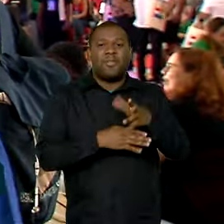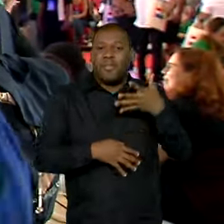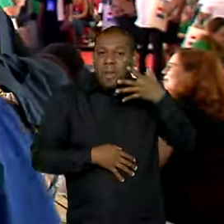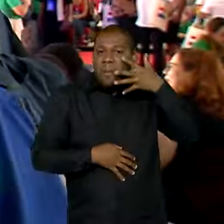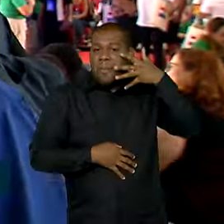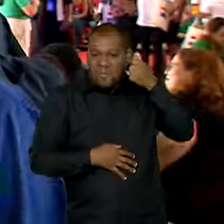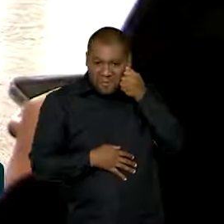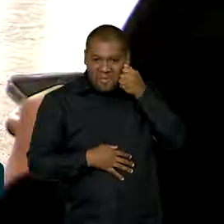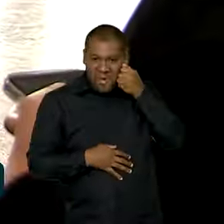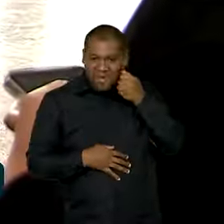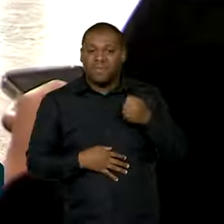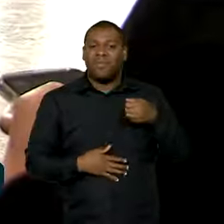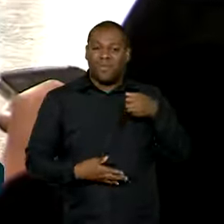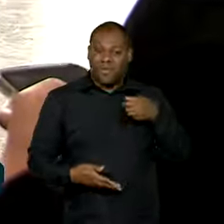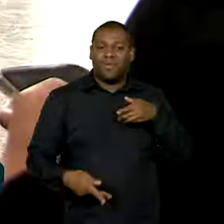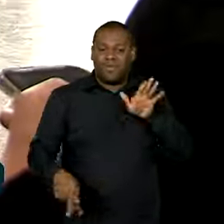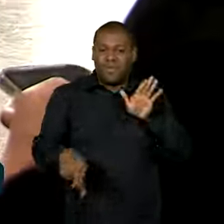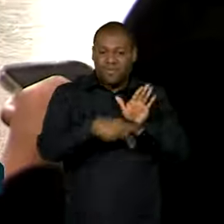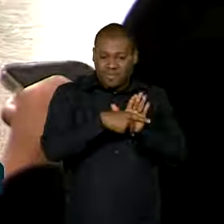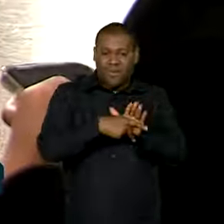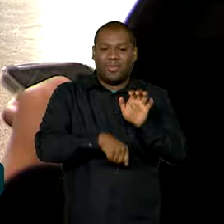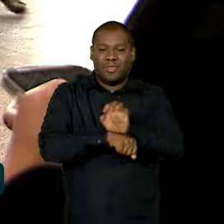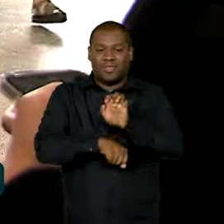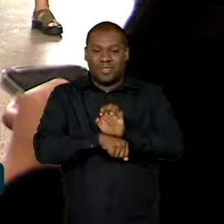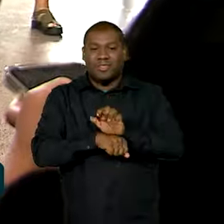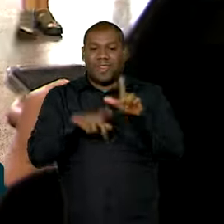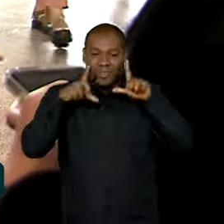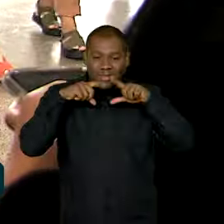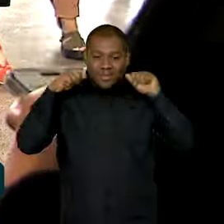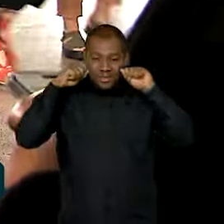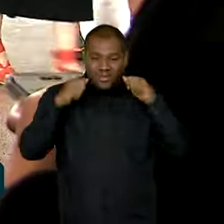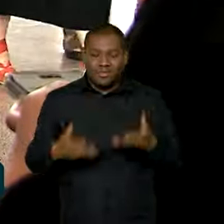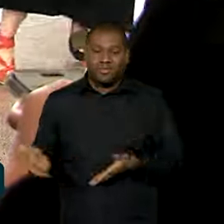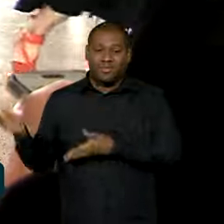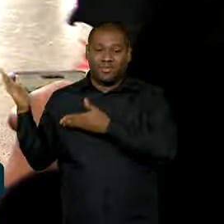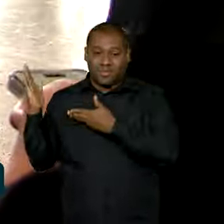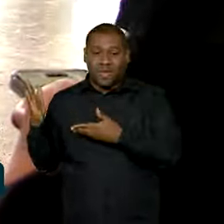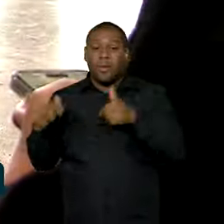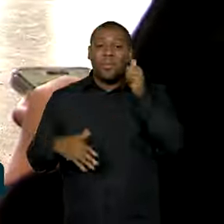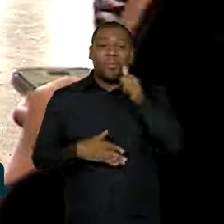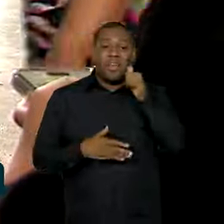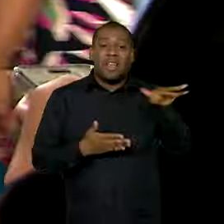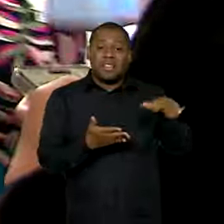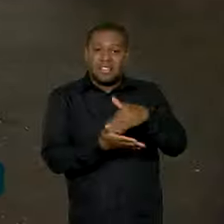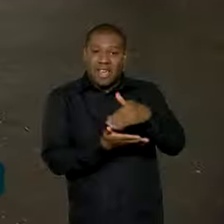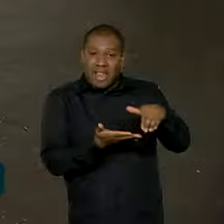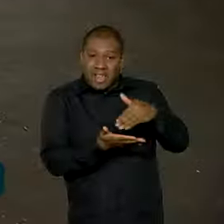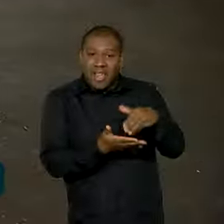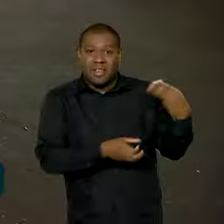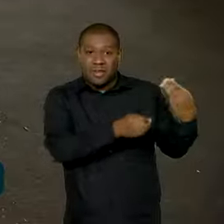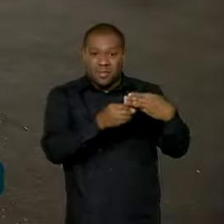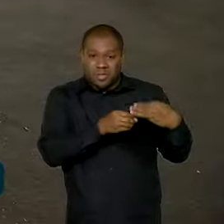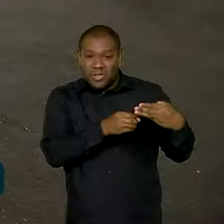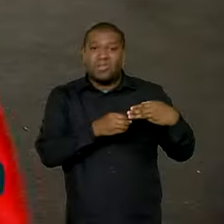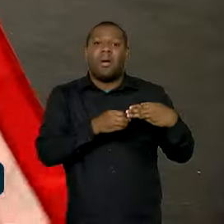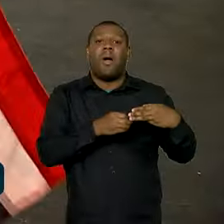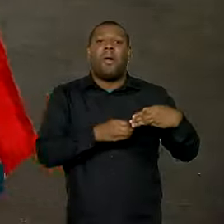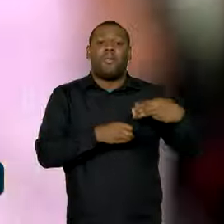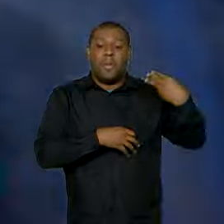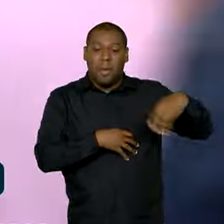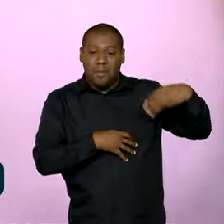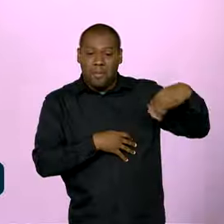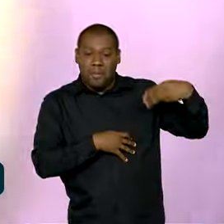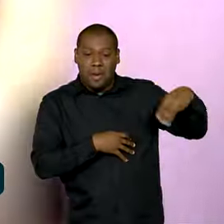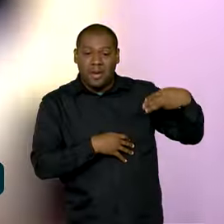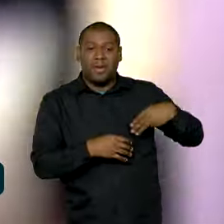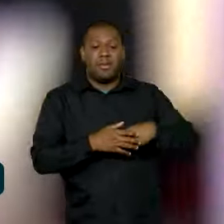apenas 24 anos. Secretária de Cultura do município de Santa Helena, no Maranhão, Célia destacou a riqueza cultural da região